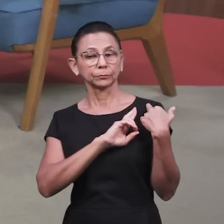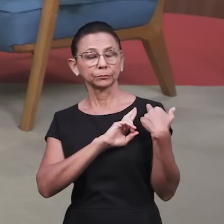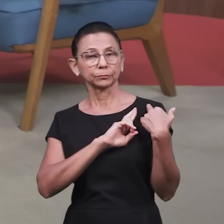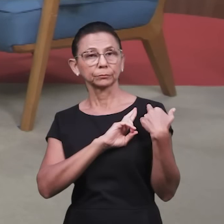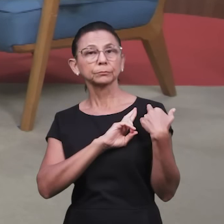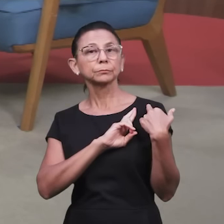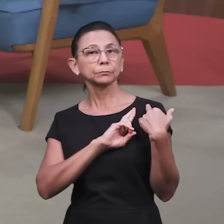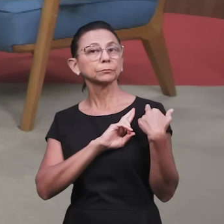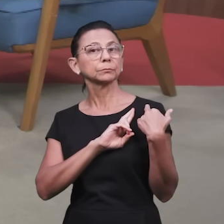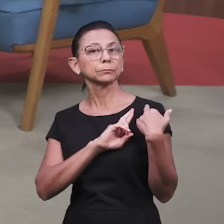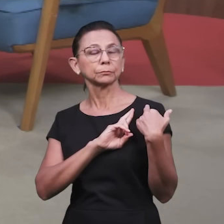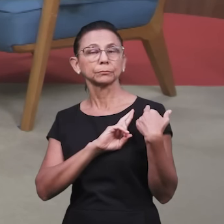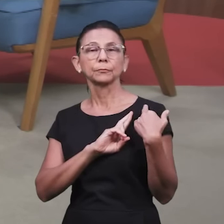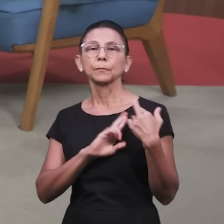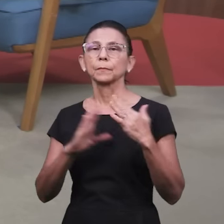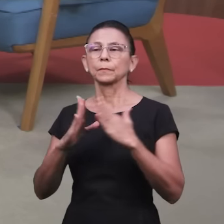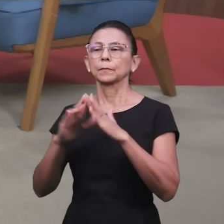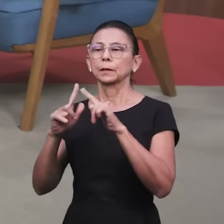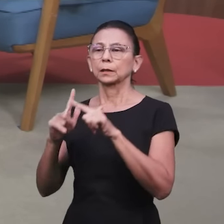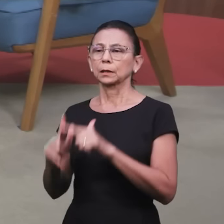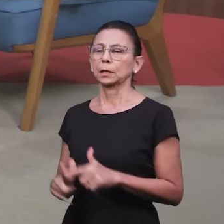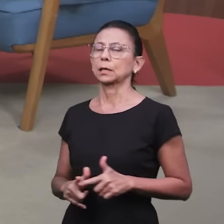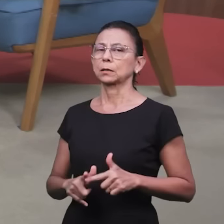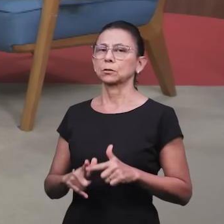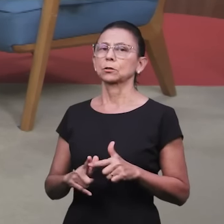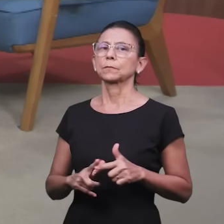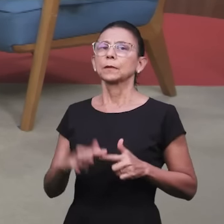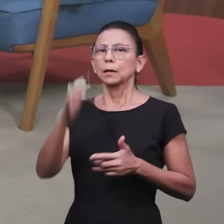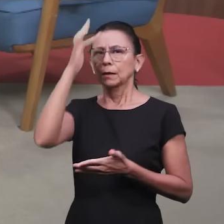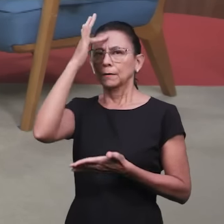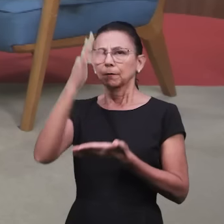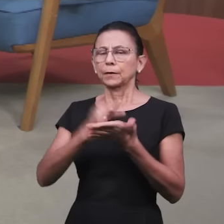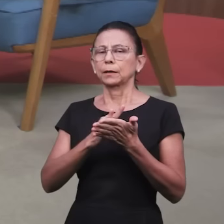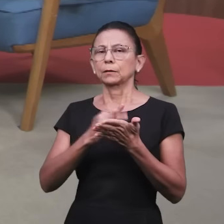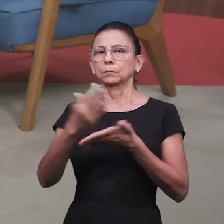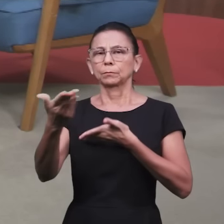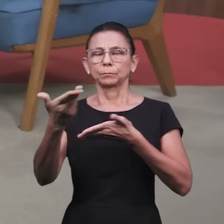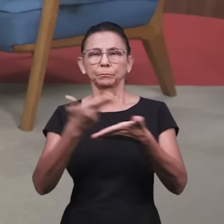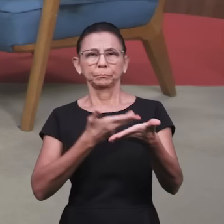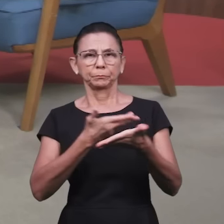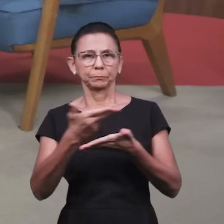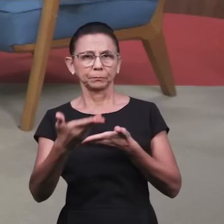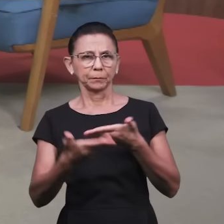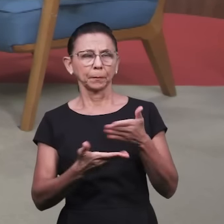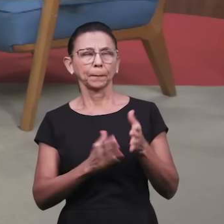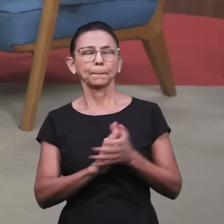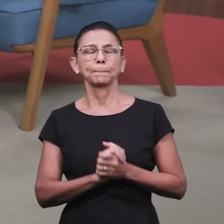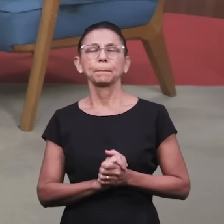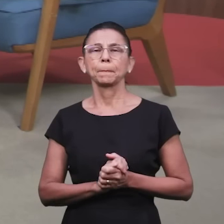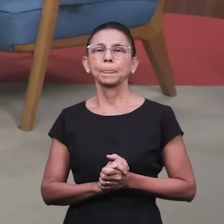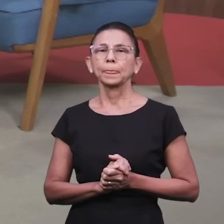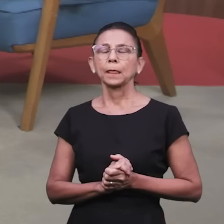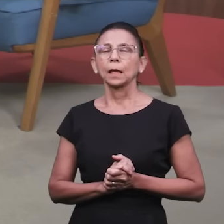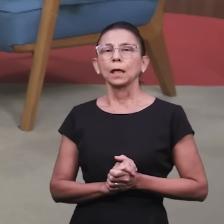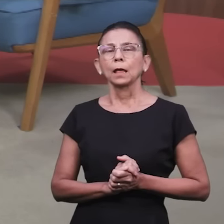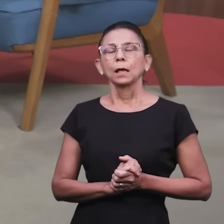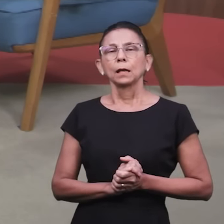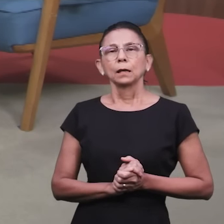da igreja. Compartilhar a sua fé, falar da doutrina, ensinar a